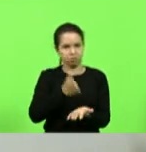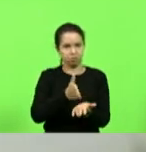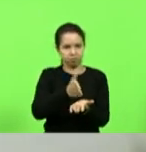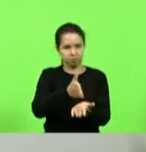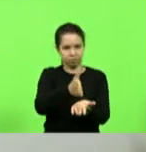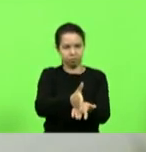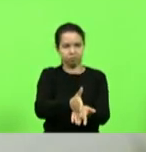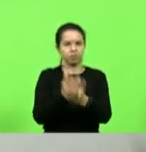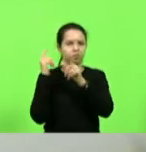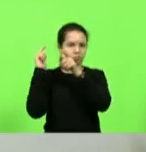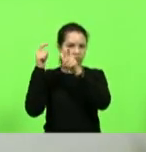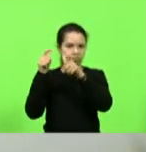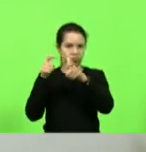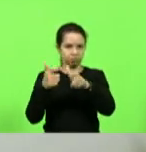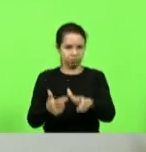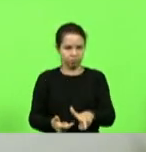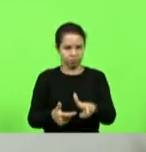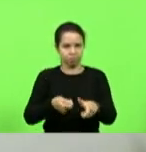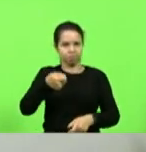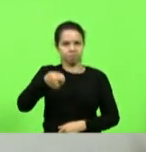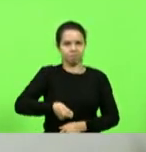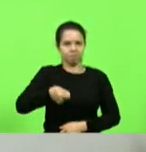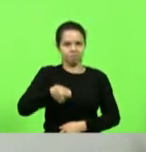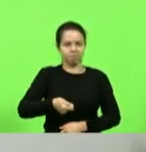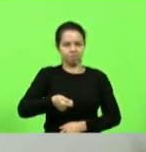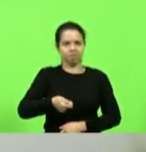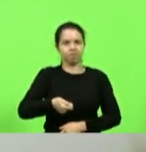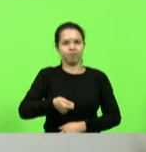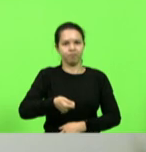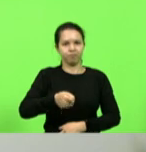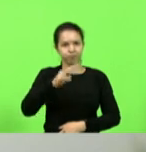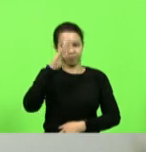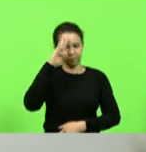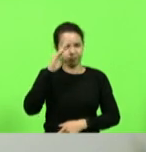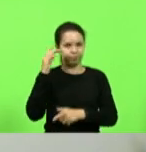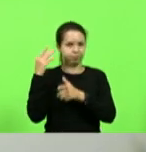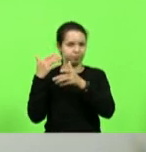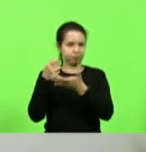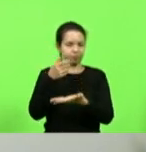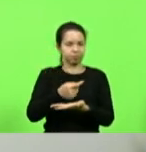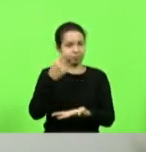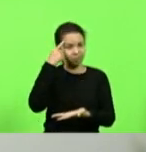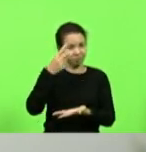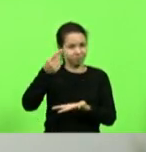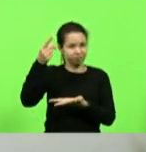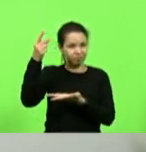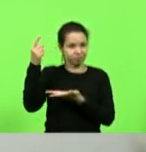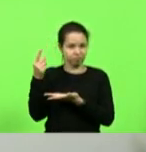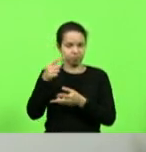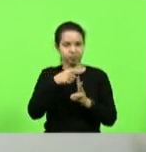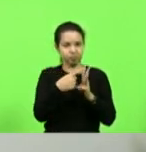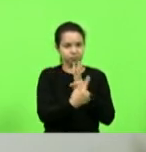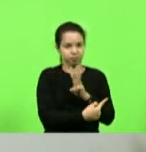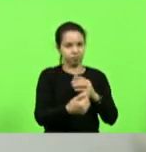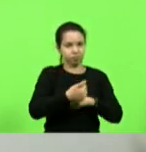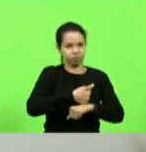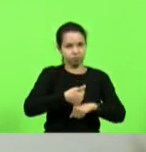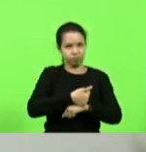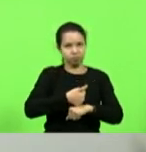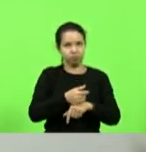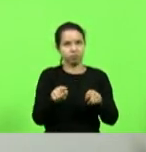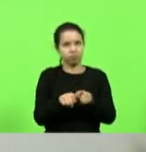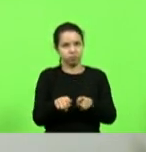fundamentalista, autoritário e conservador, e vejam que eu estou falando três profissionais, eu estou incluindo os